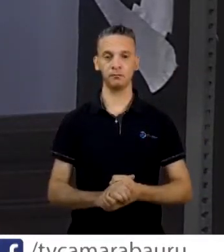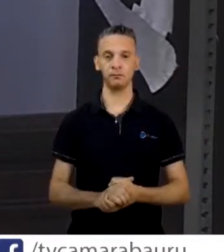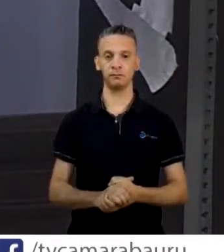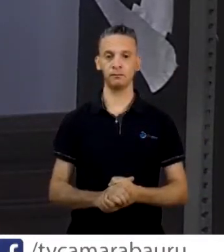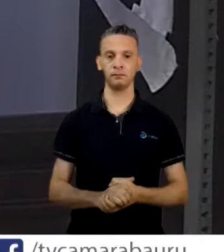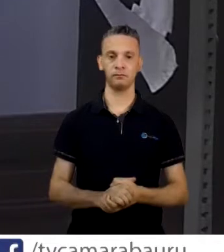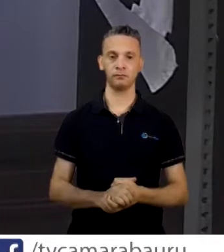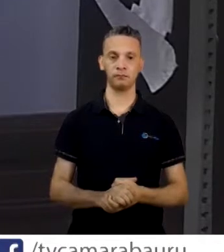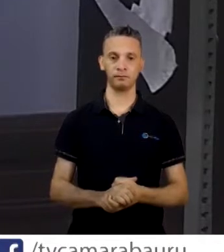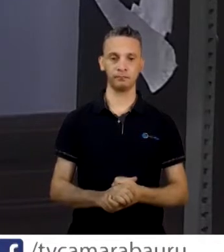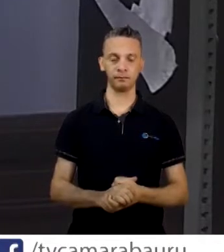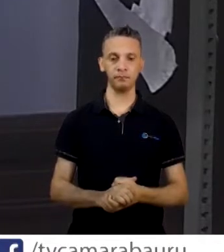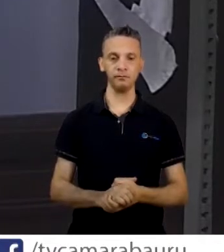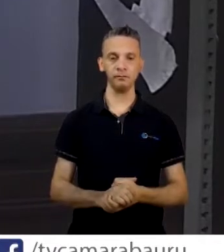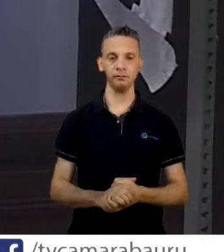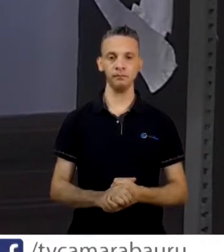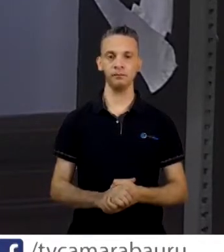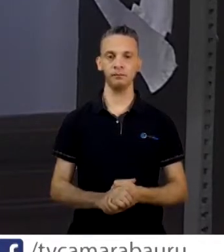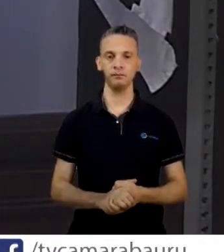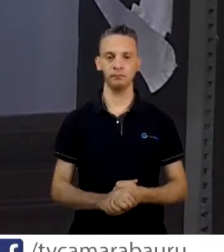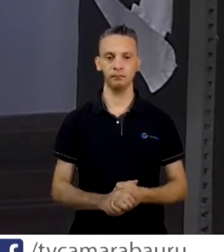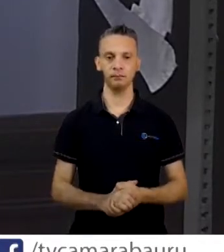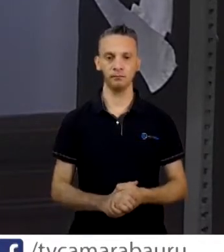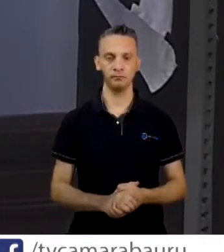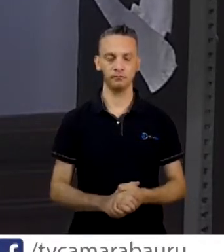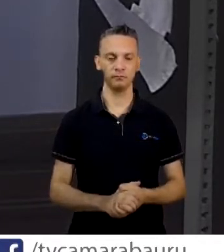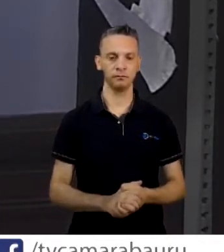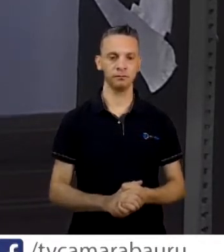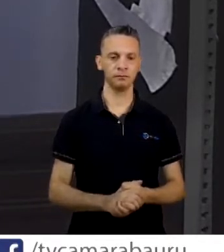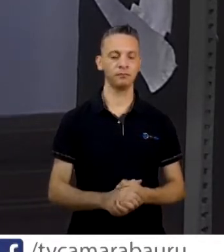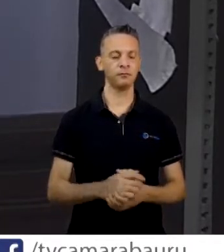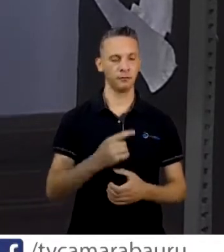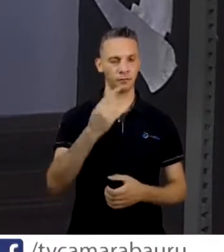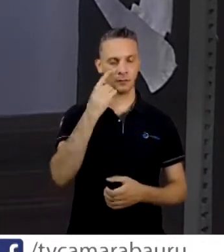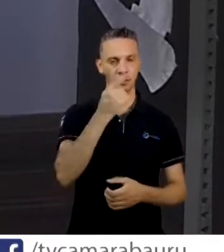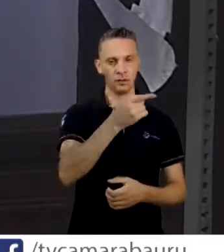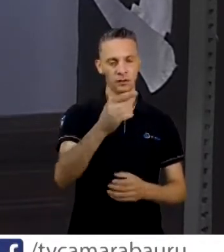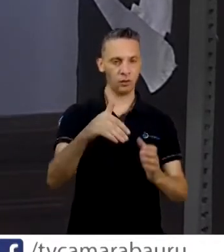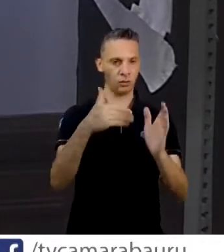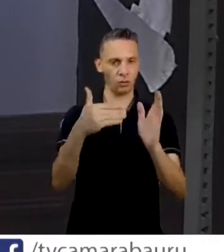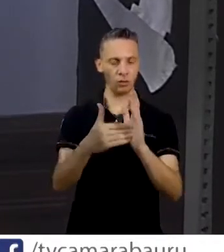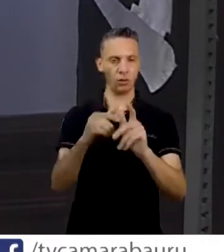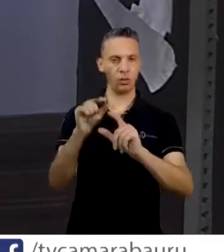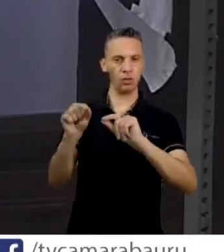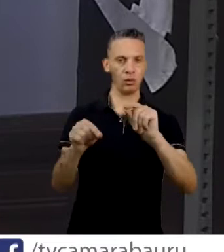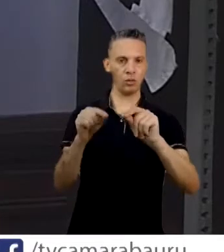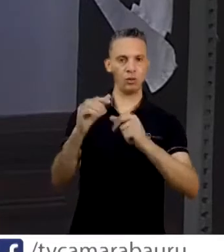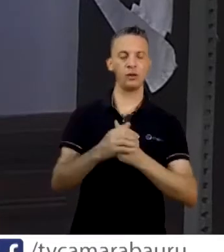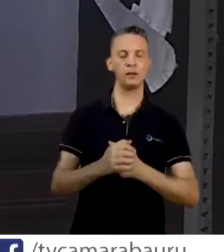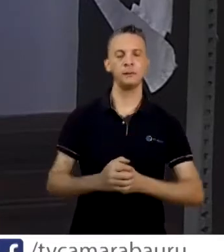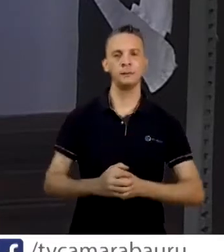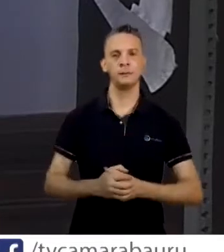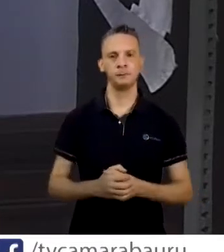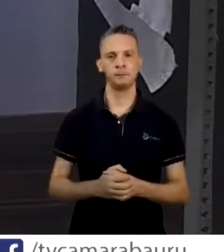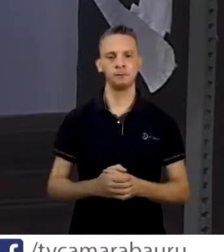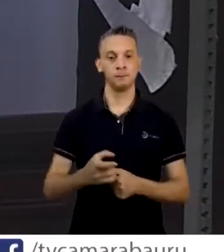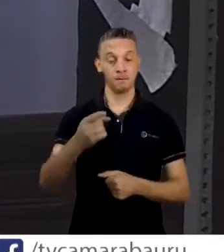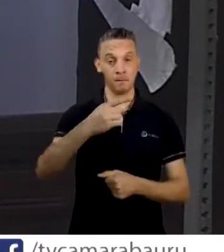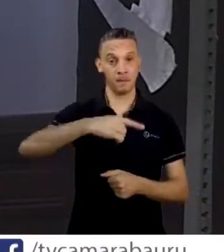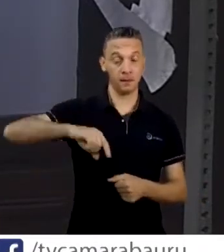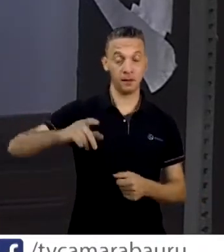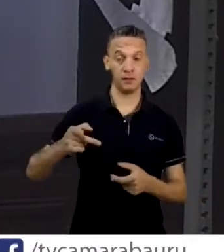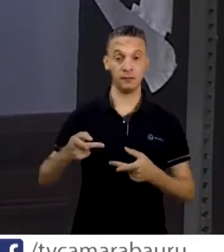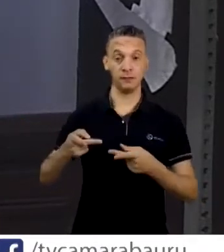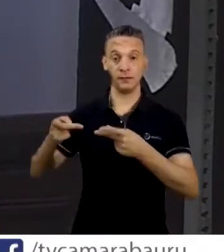eu quero também dizer e compartilhar com todos, estivemos visitando ali a região do